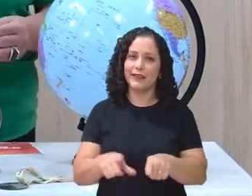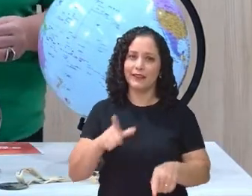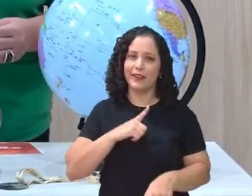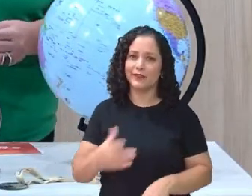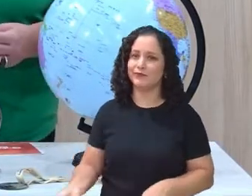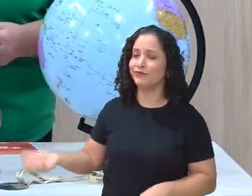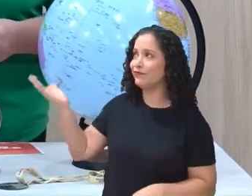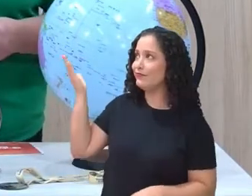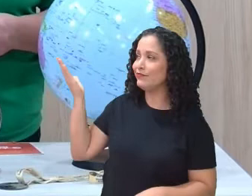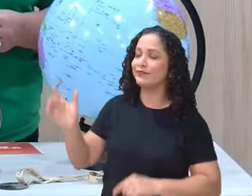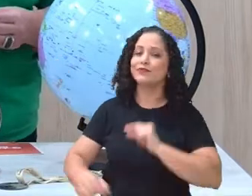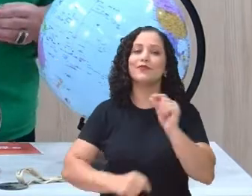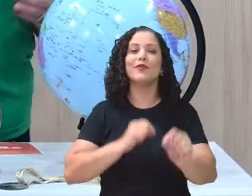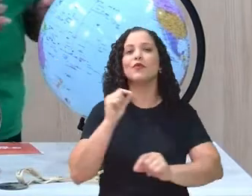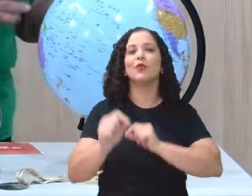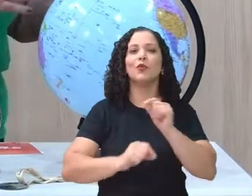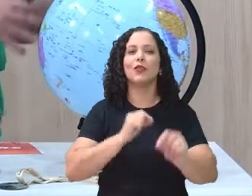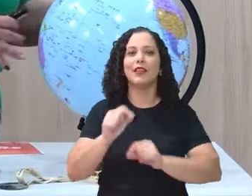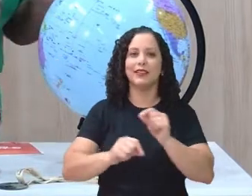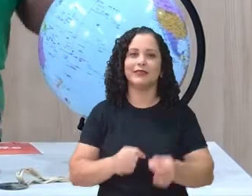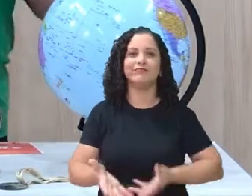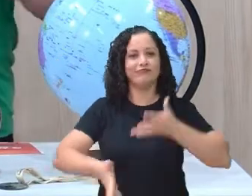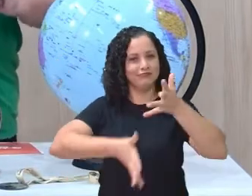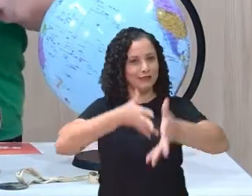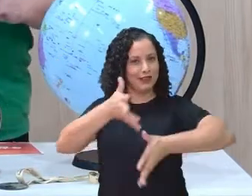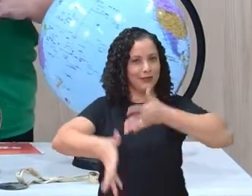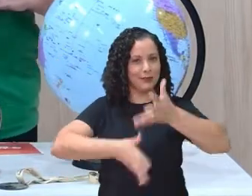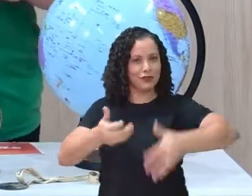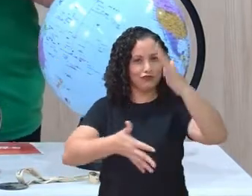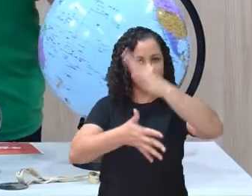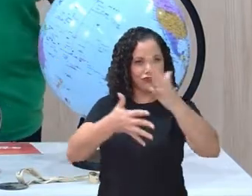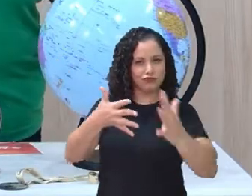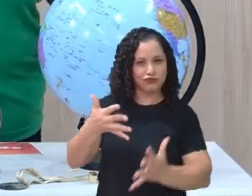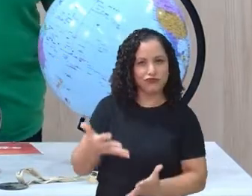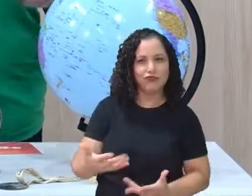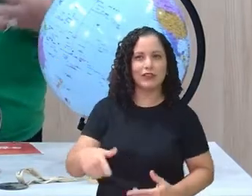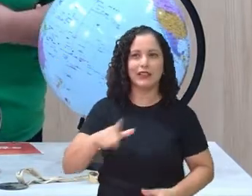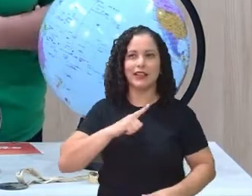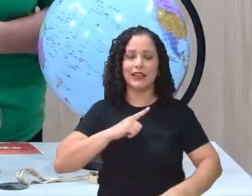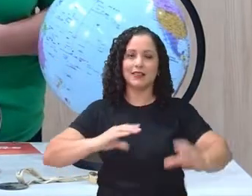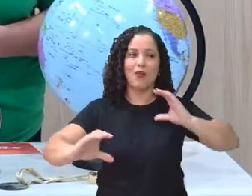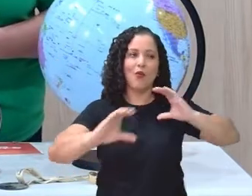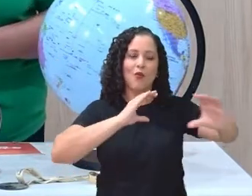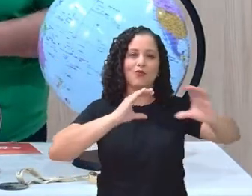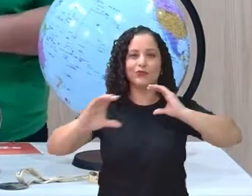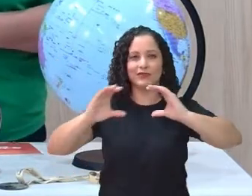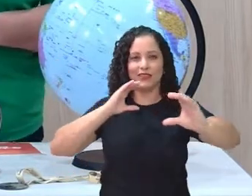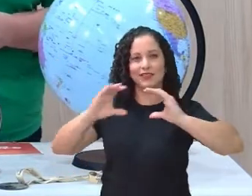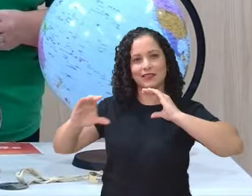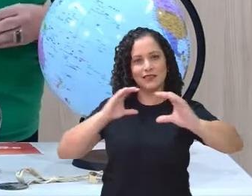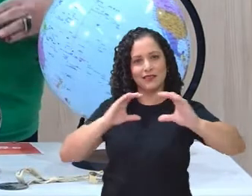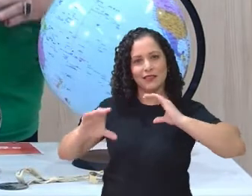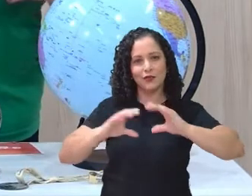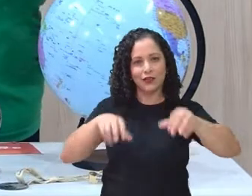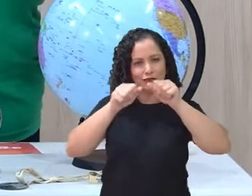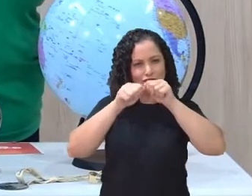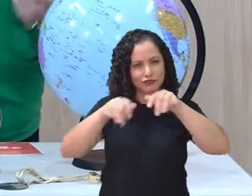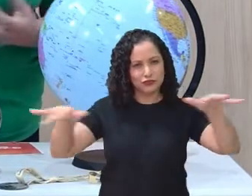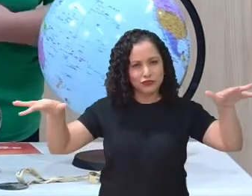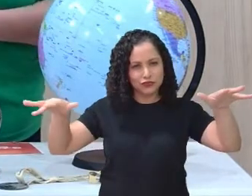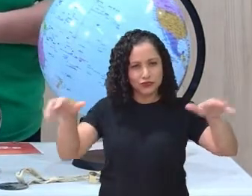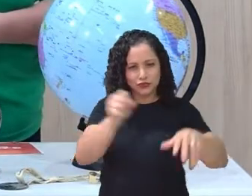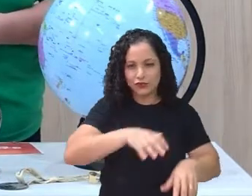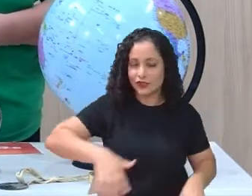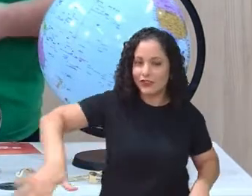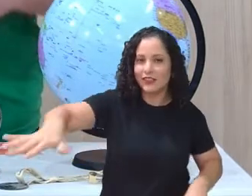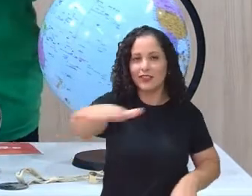a questão aí de Libras, né, trazer essa comunicação, né, para todos